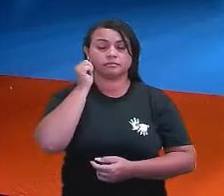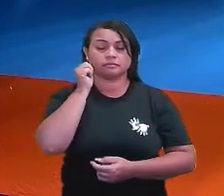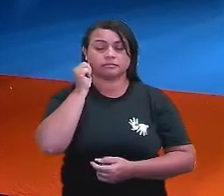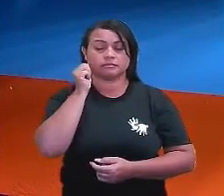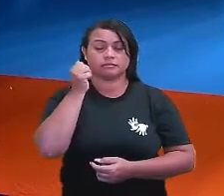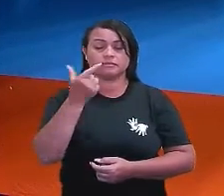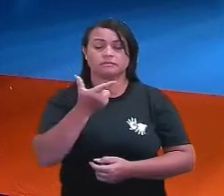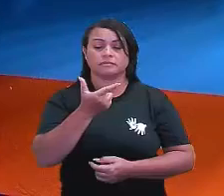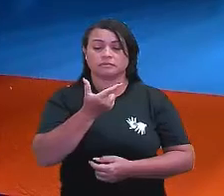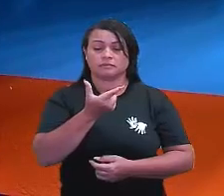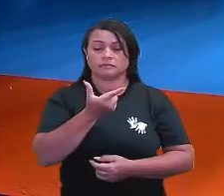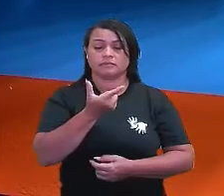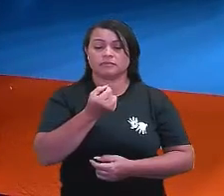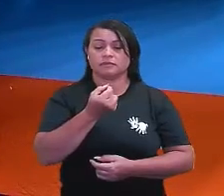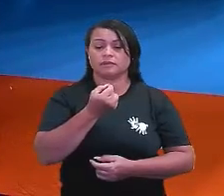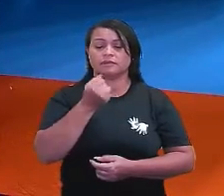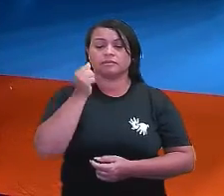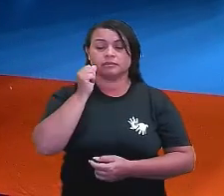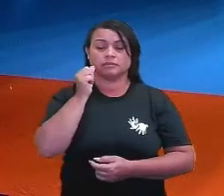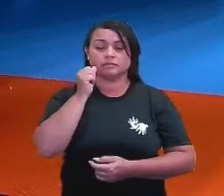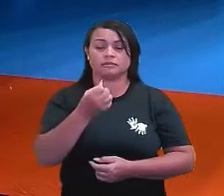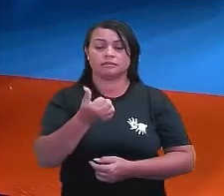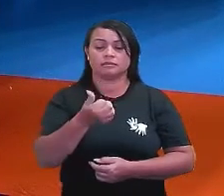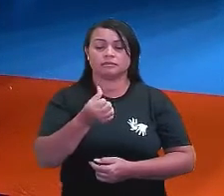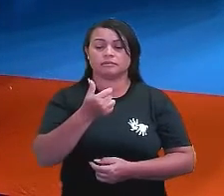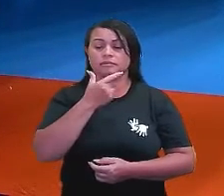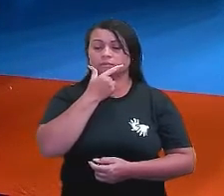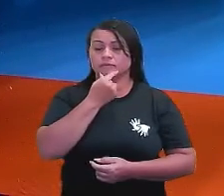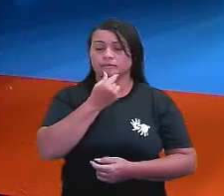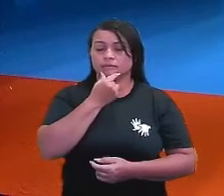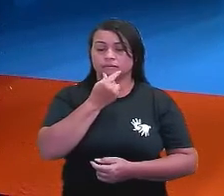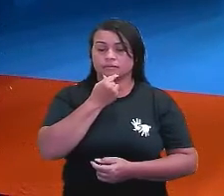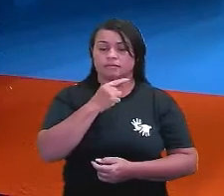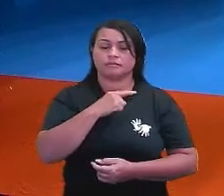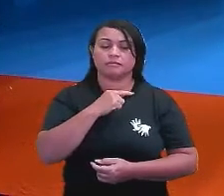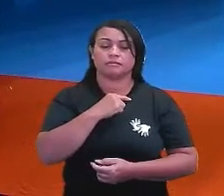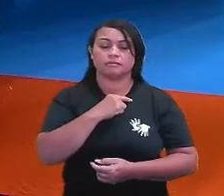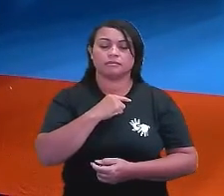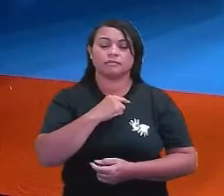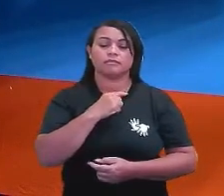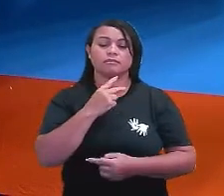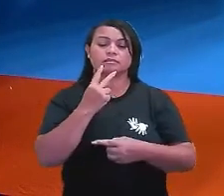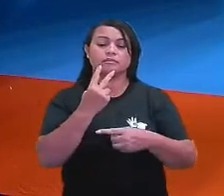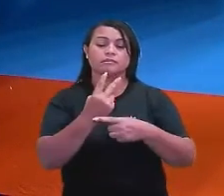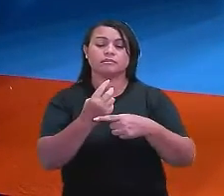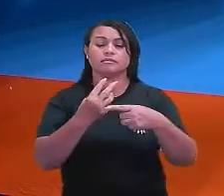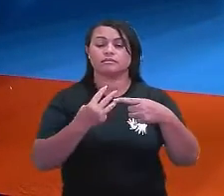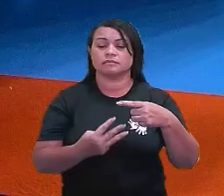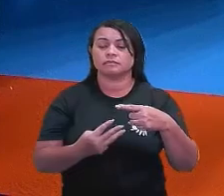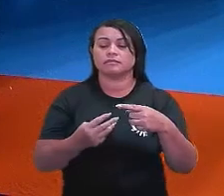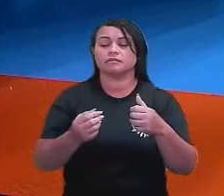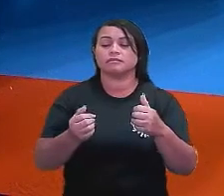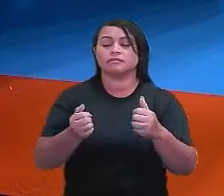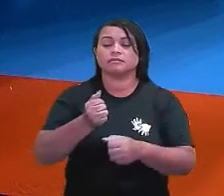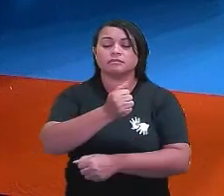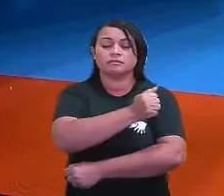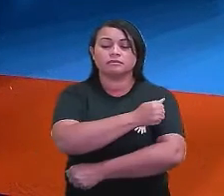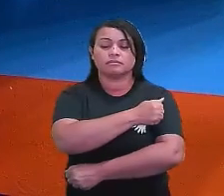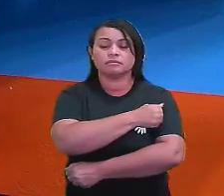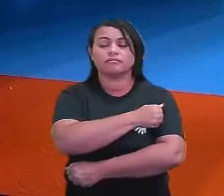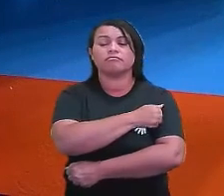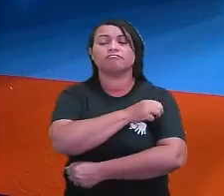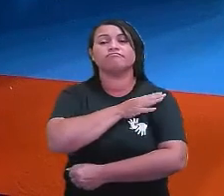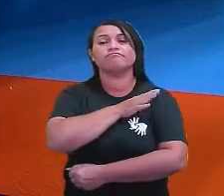meninas. 2/3 dos alunos participaram de uma excursão. Quantos alunos foram a essa